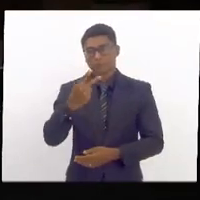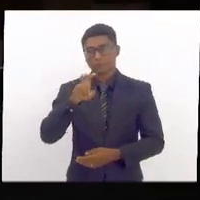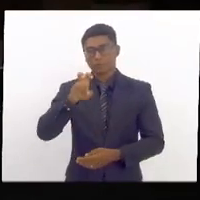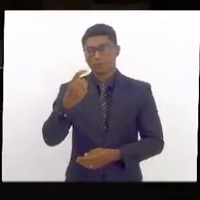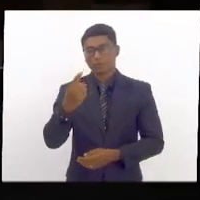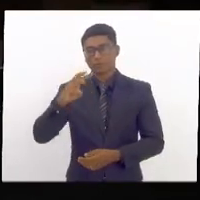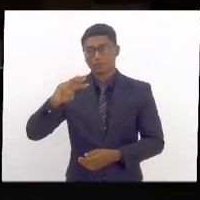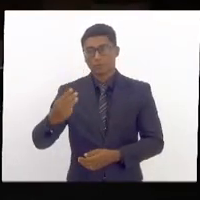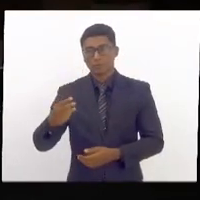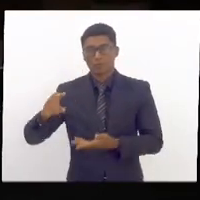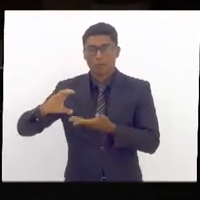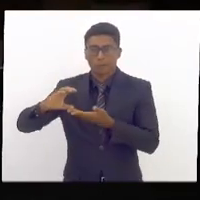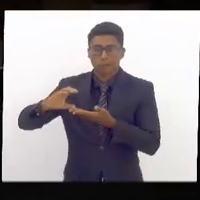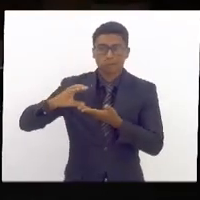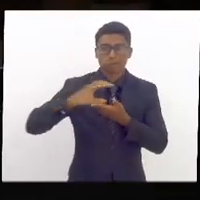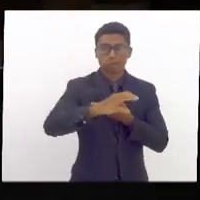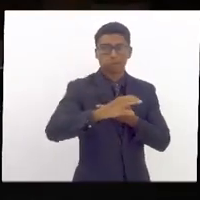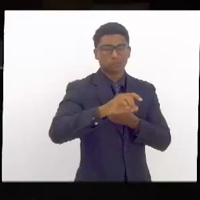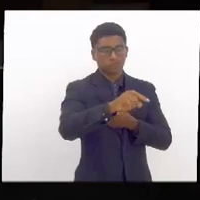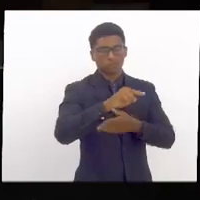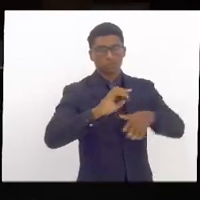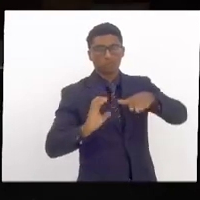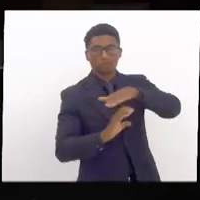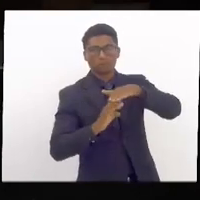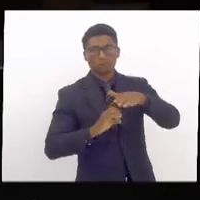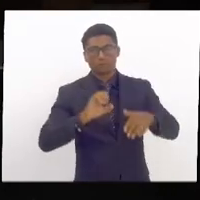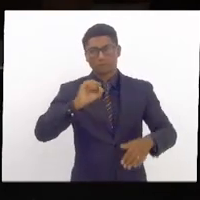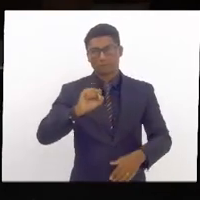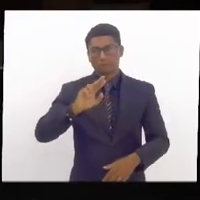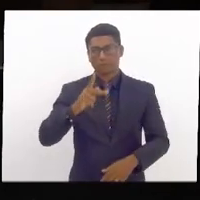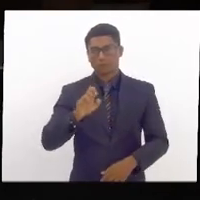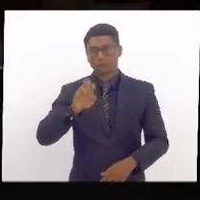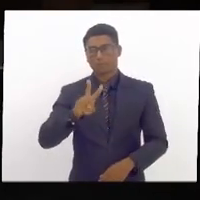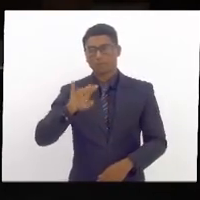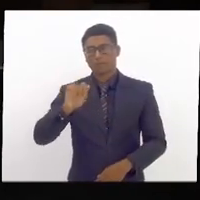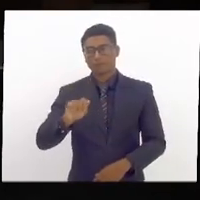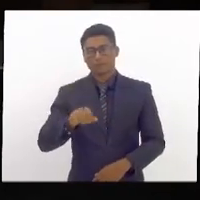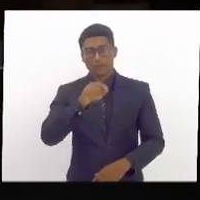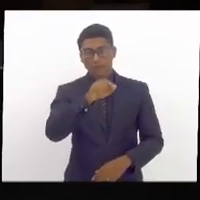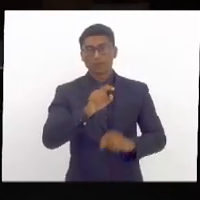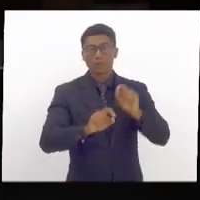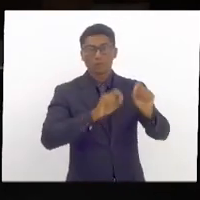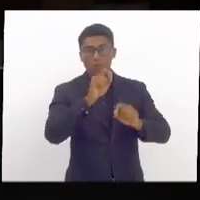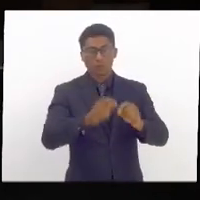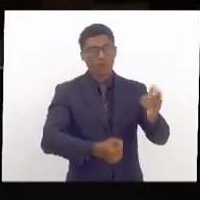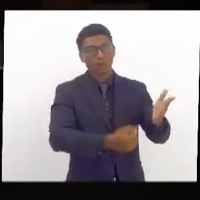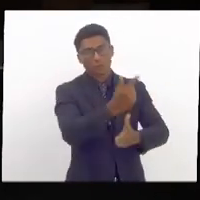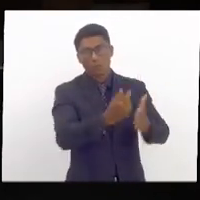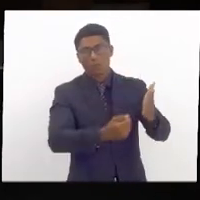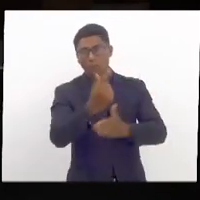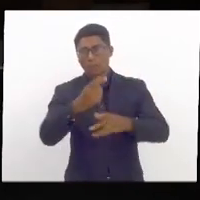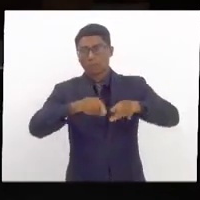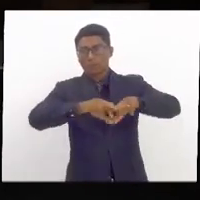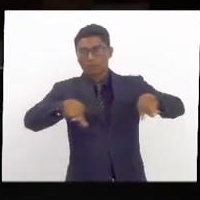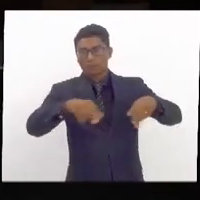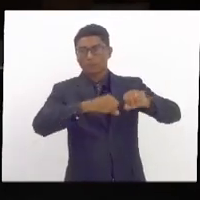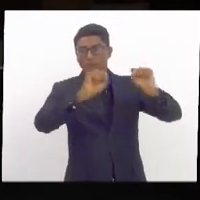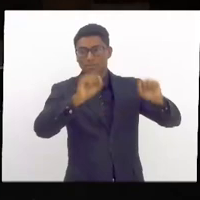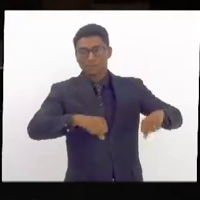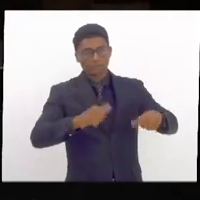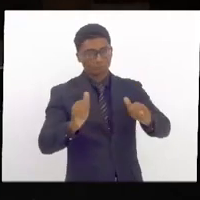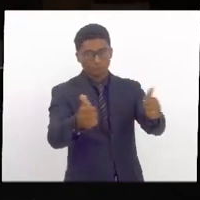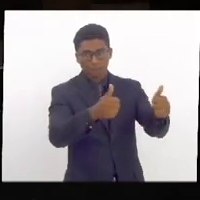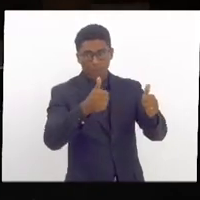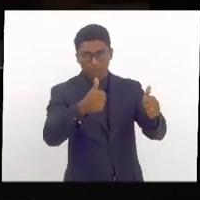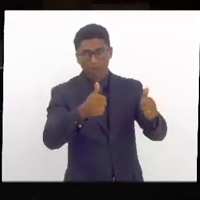milhões para a Supervia, gastar, né, naquilo que é necessário para o sistema poder funcionar.